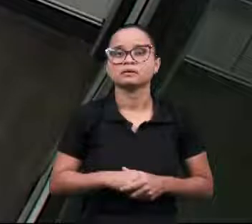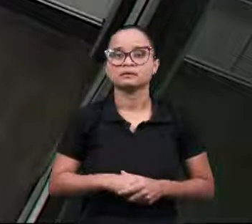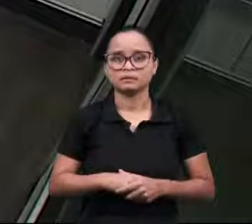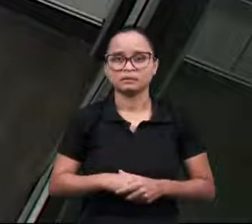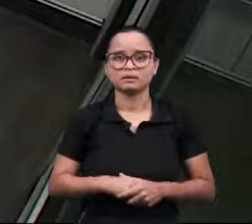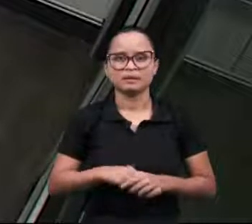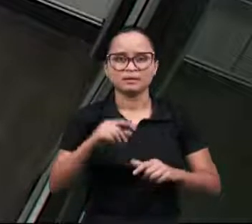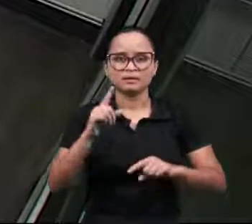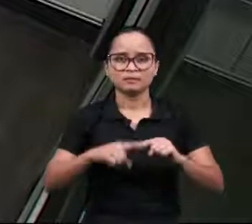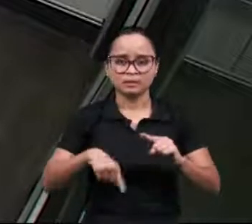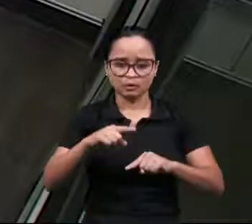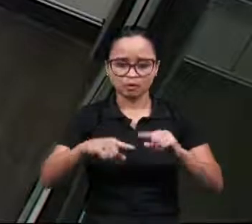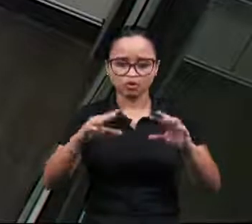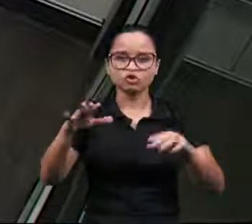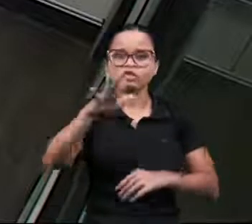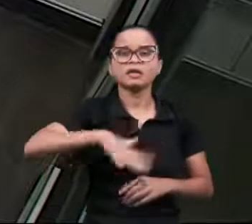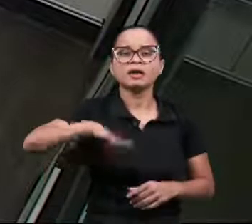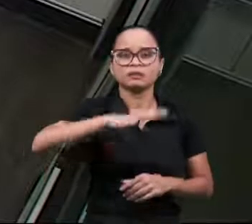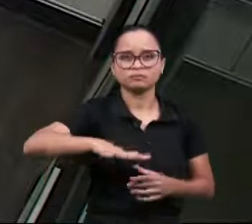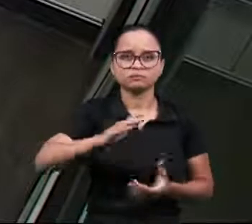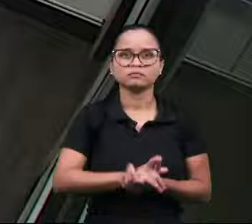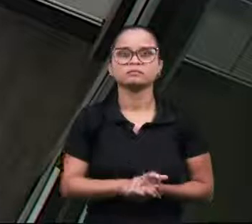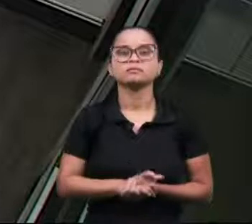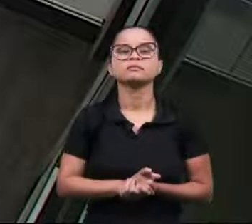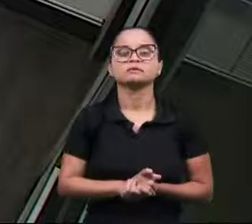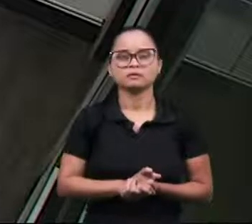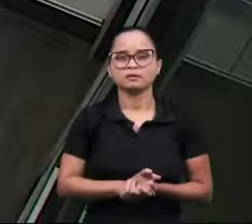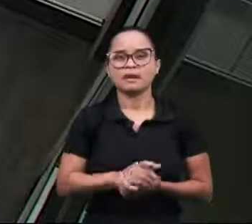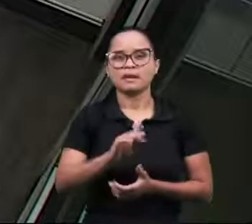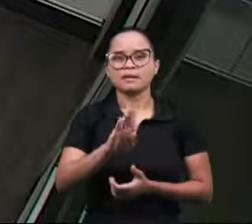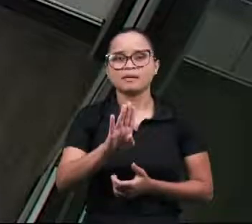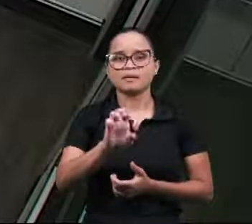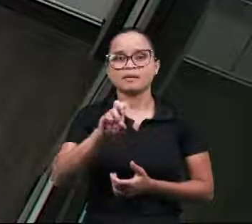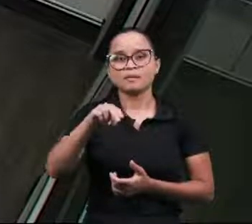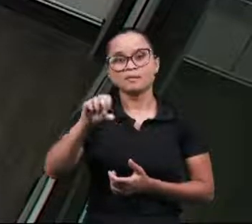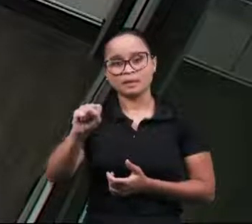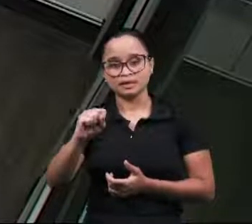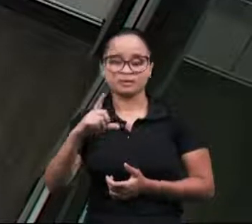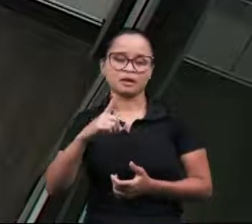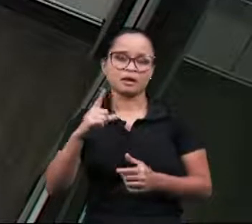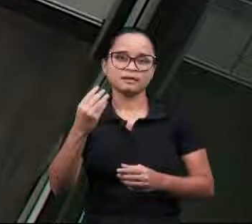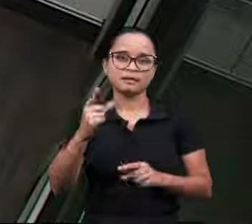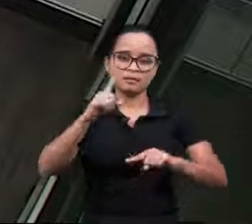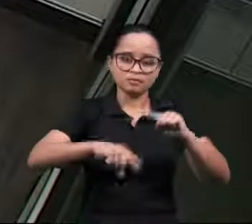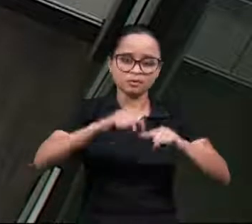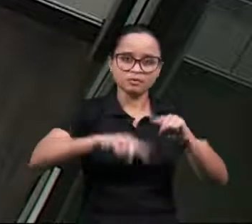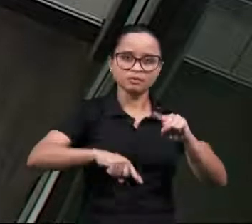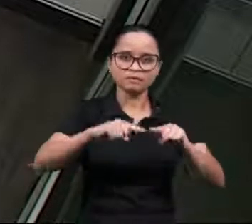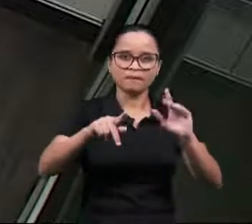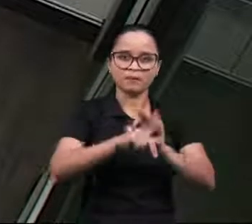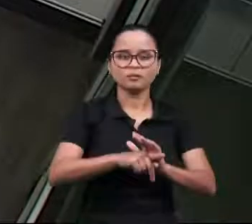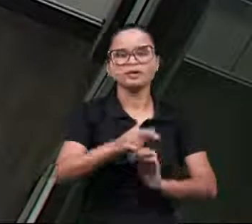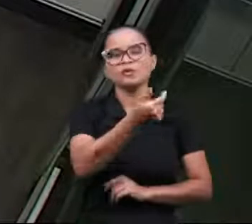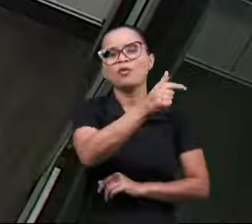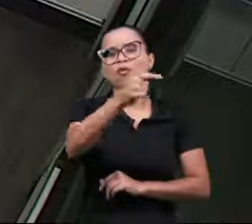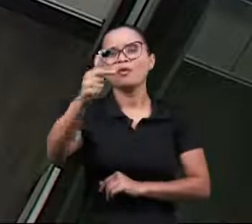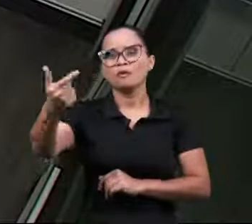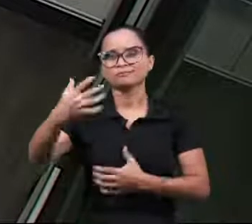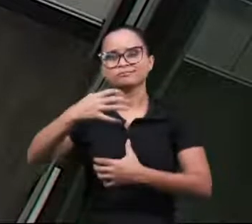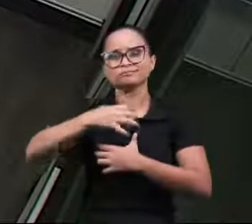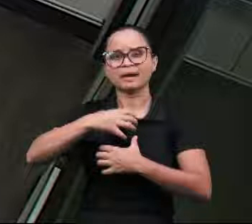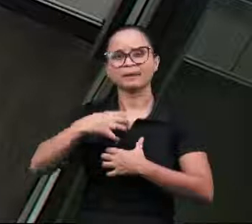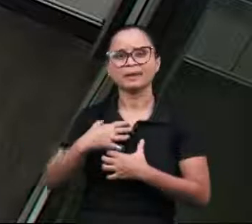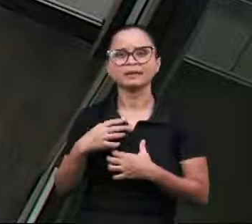amplo. Não é? Abre o leque, né? Abre o leque, porque você tem bens materiais e tem bens de outra natureza, não é?